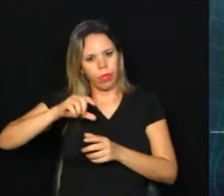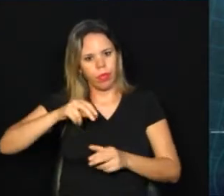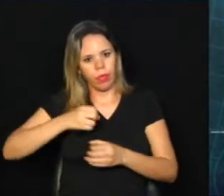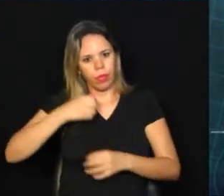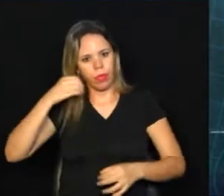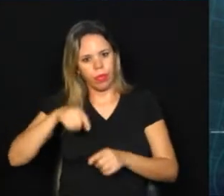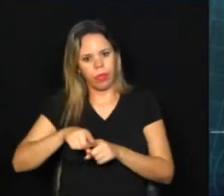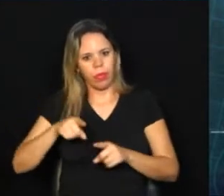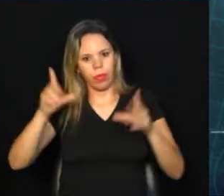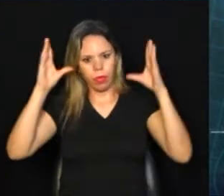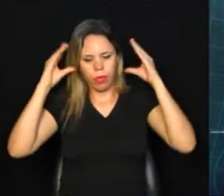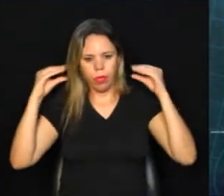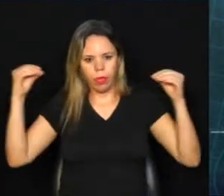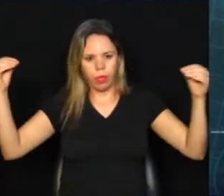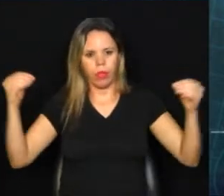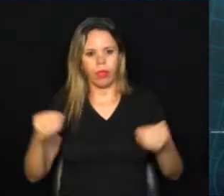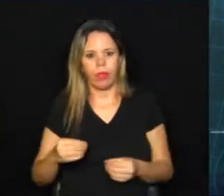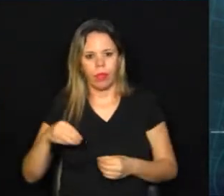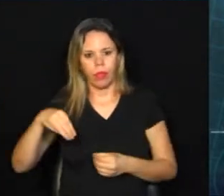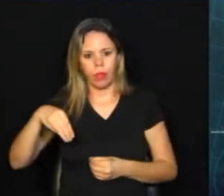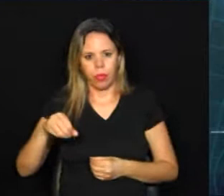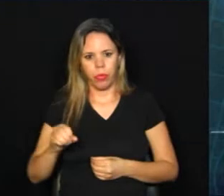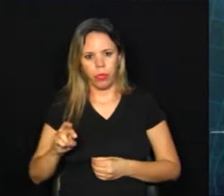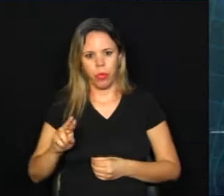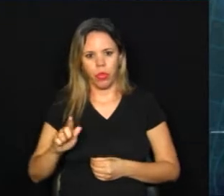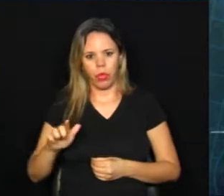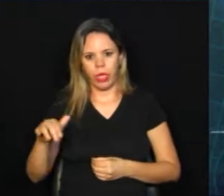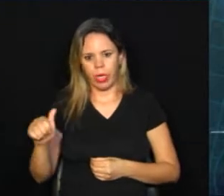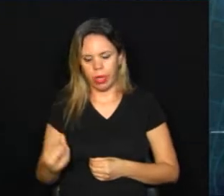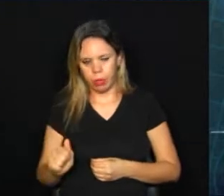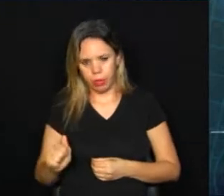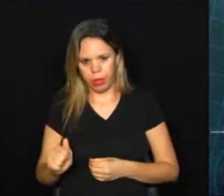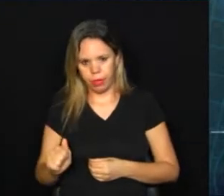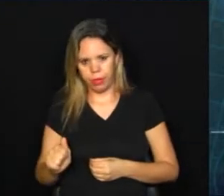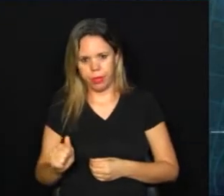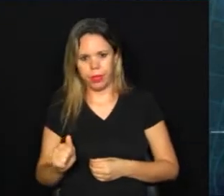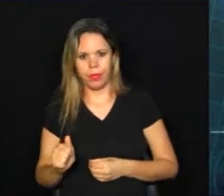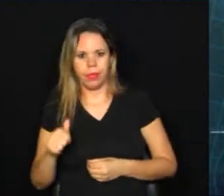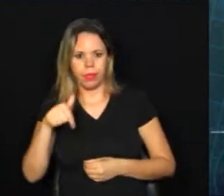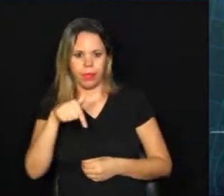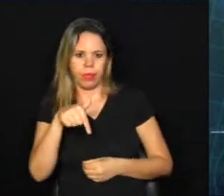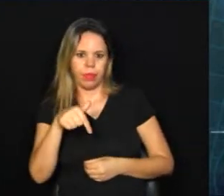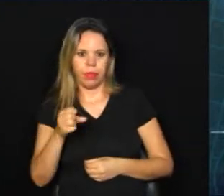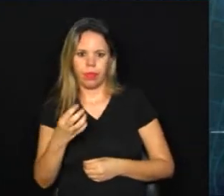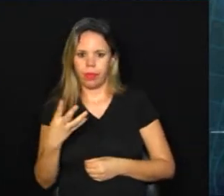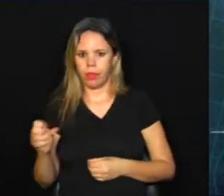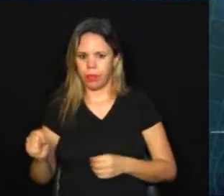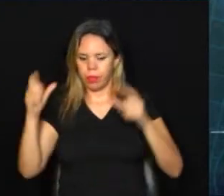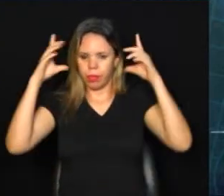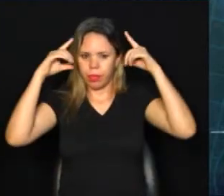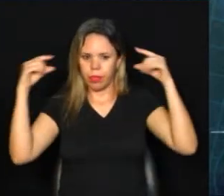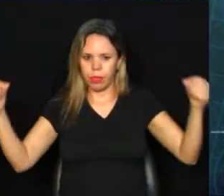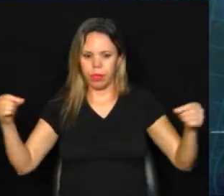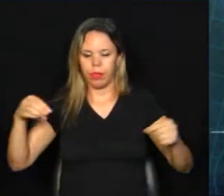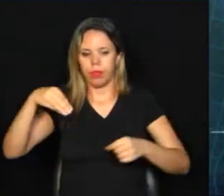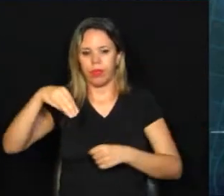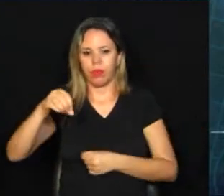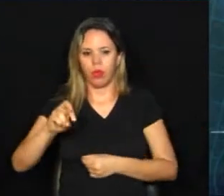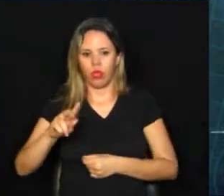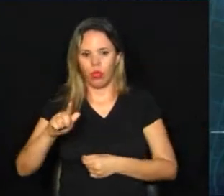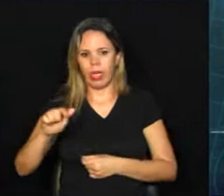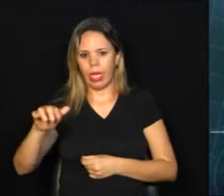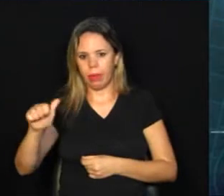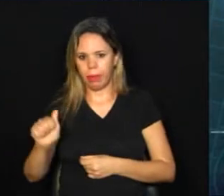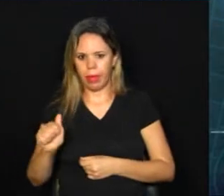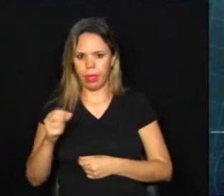Engenheiro Coelho e as duas cidades que continuam com menos de 1.000 casos, Olambra 748 e Morungaba